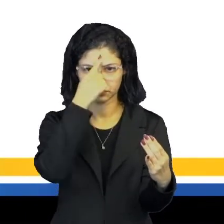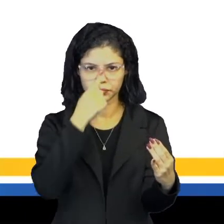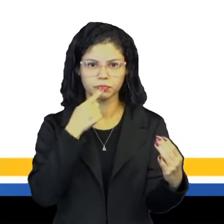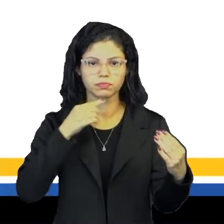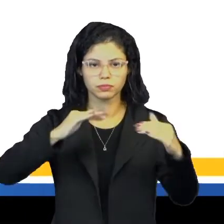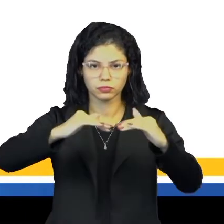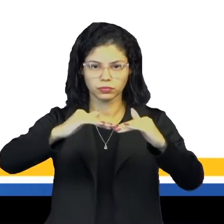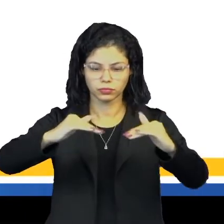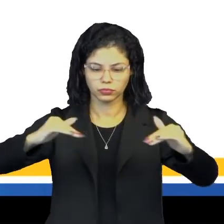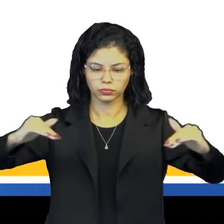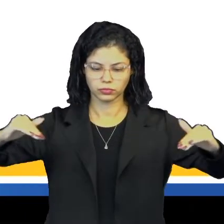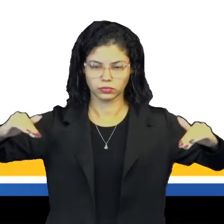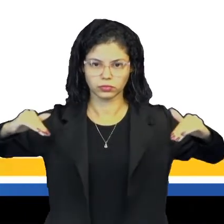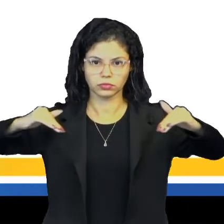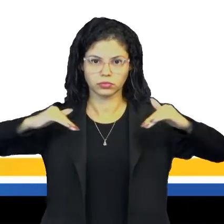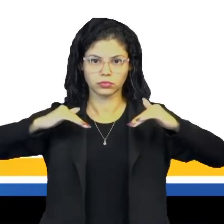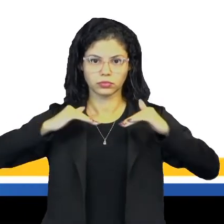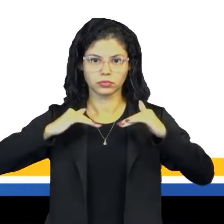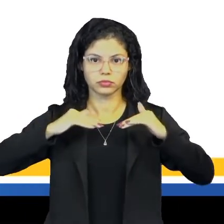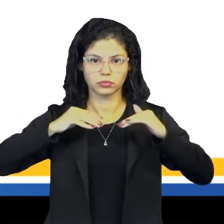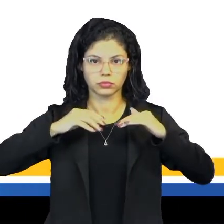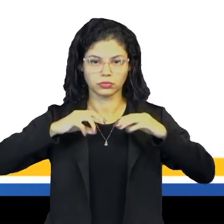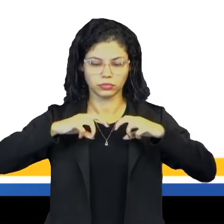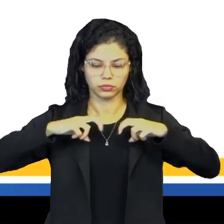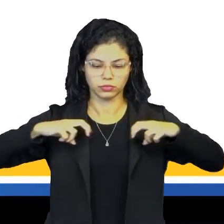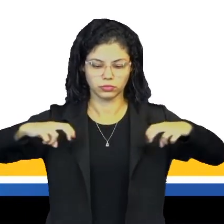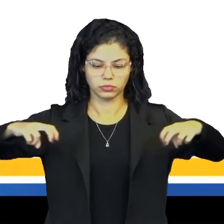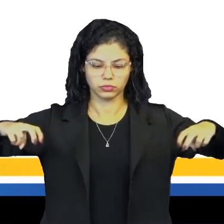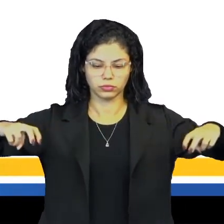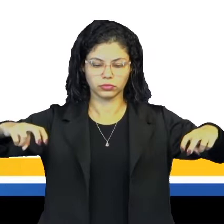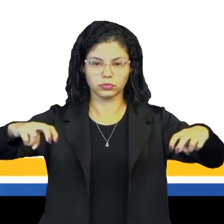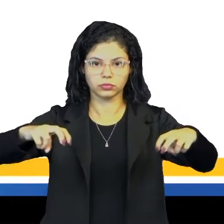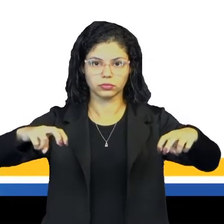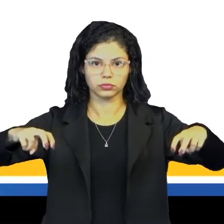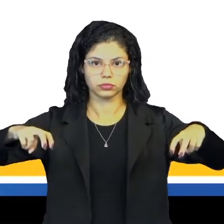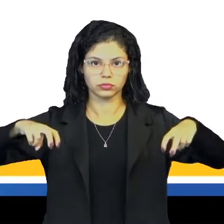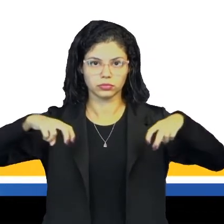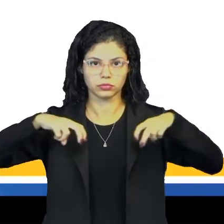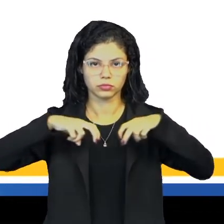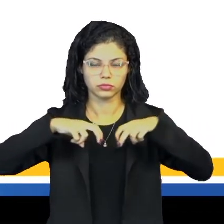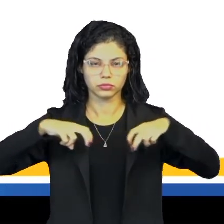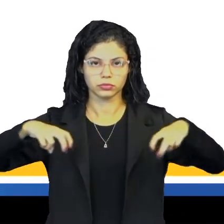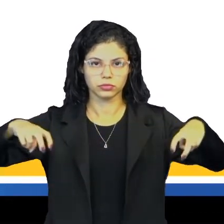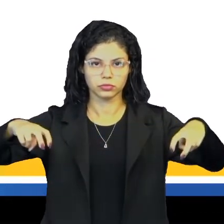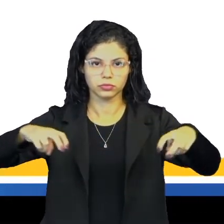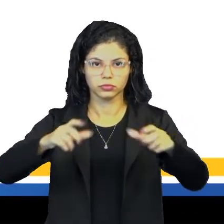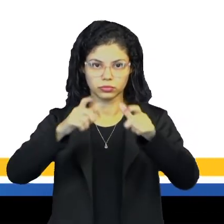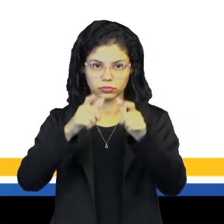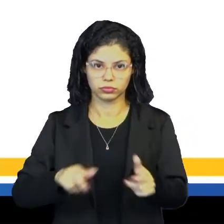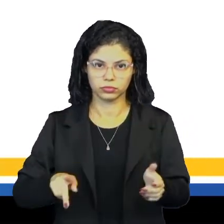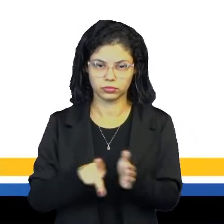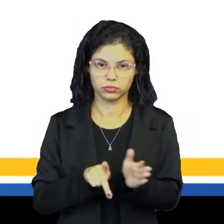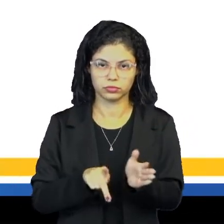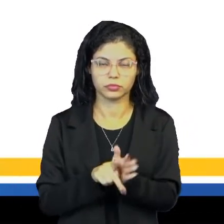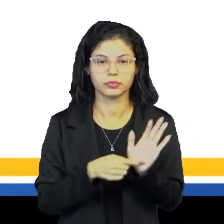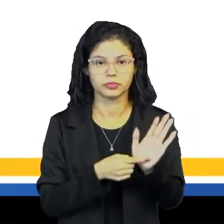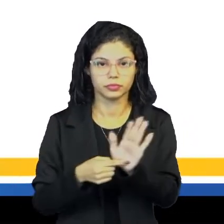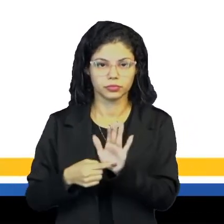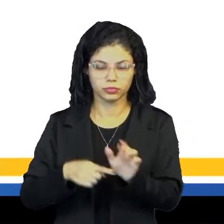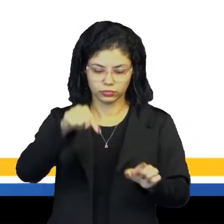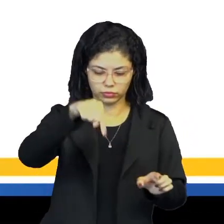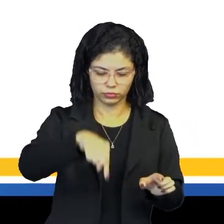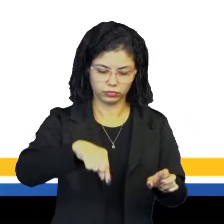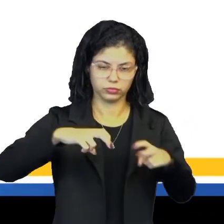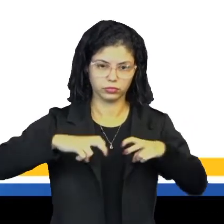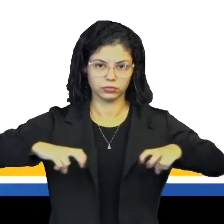imagem, nós temos essa concepção de semicírculo, né? Havia um espaço para as apresentações chamados